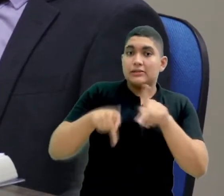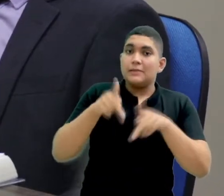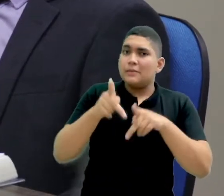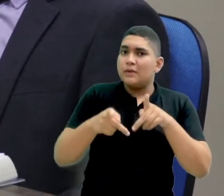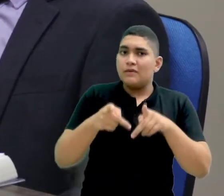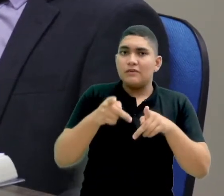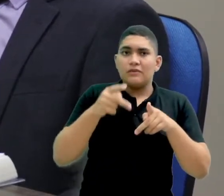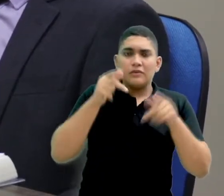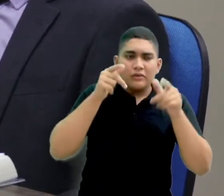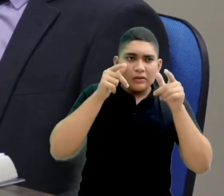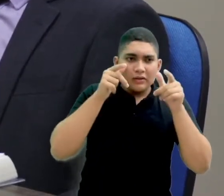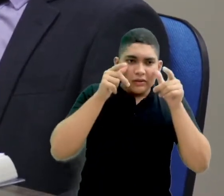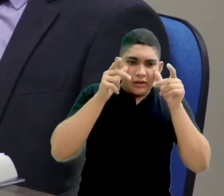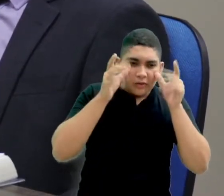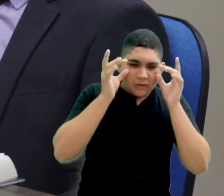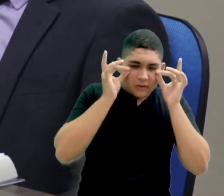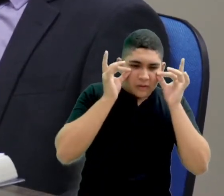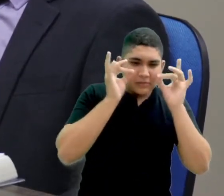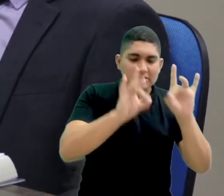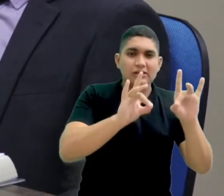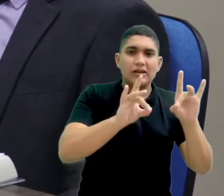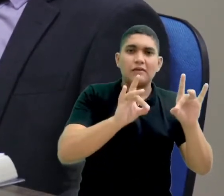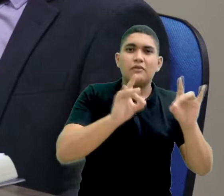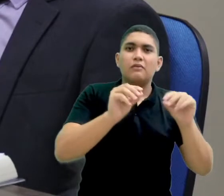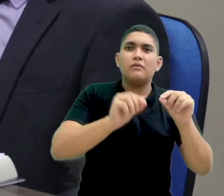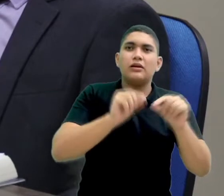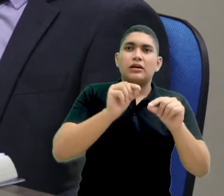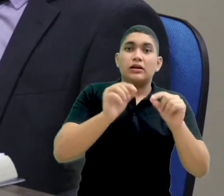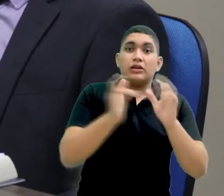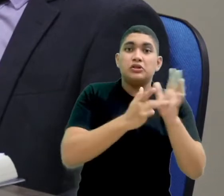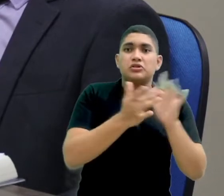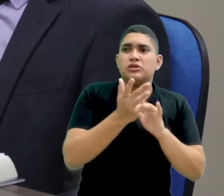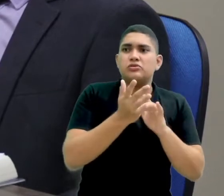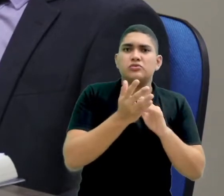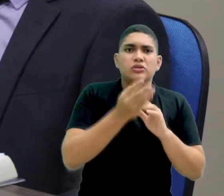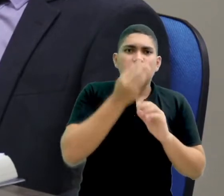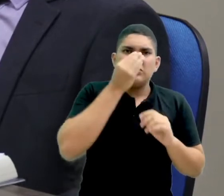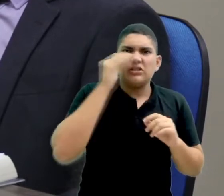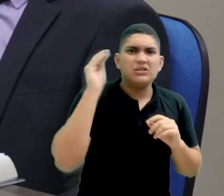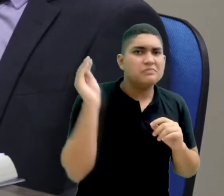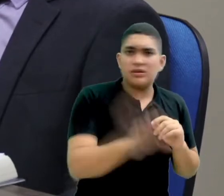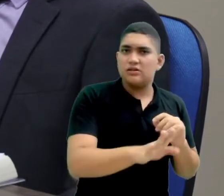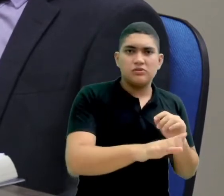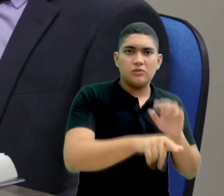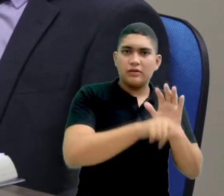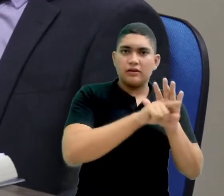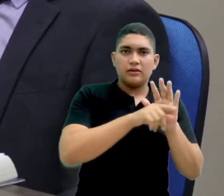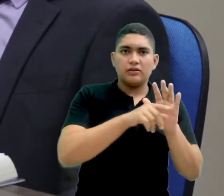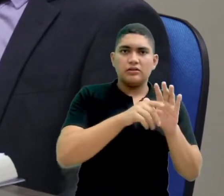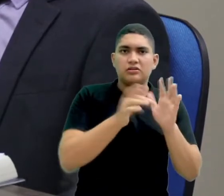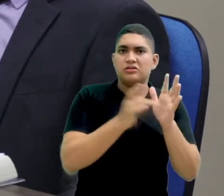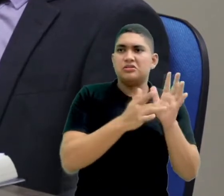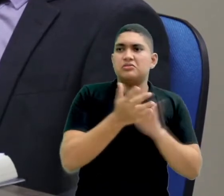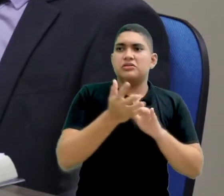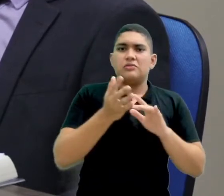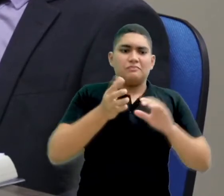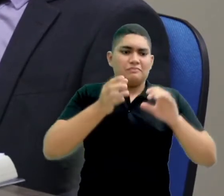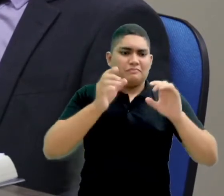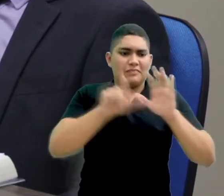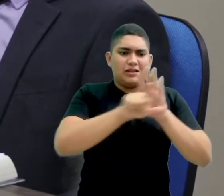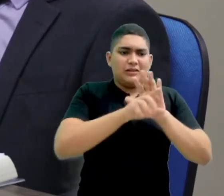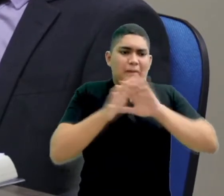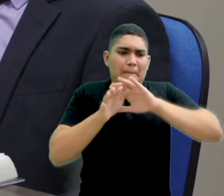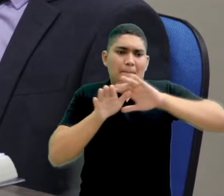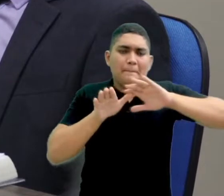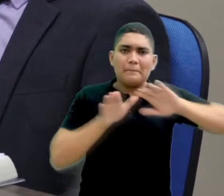falado nesta noite, o Senhor Jesus ele não aboliu a lei, né? Ele não desprezou a lei. Tanto é